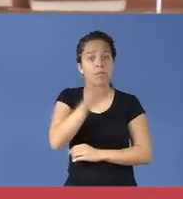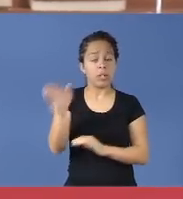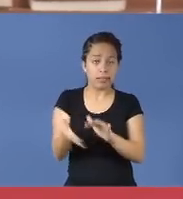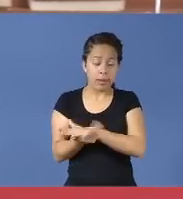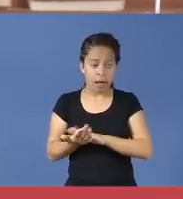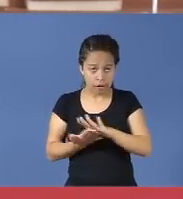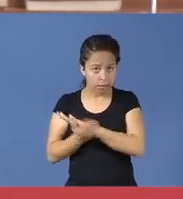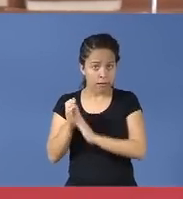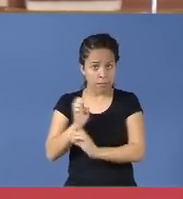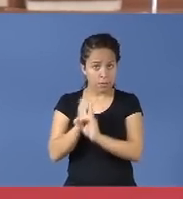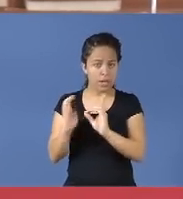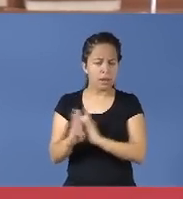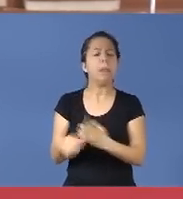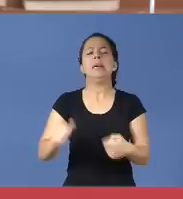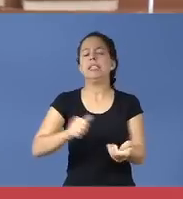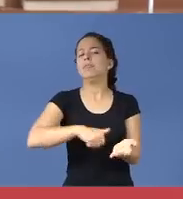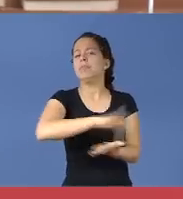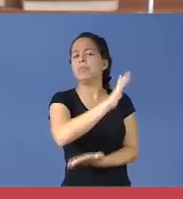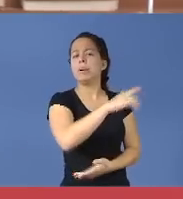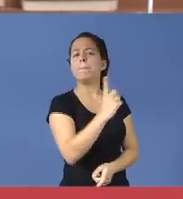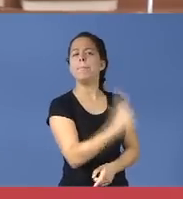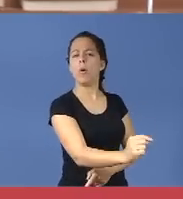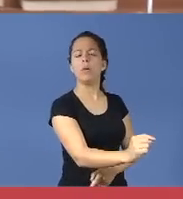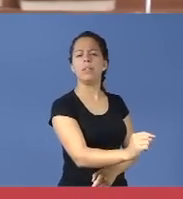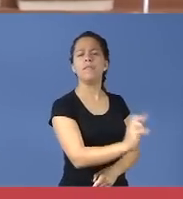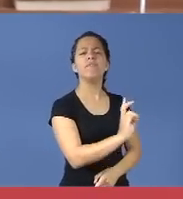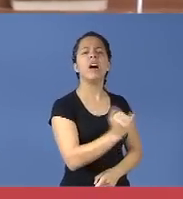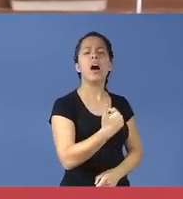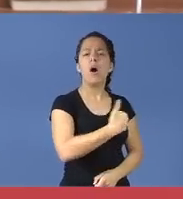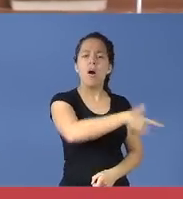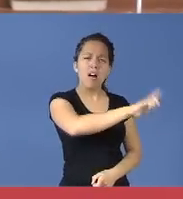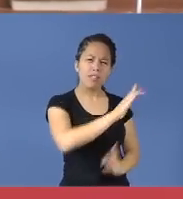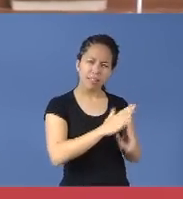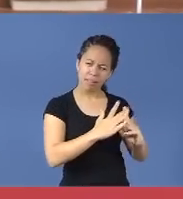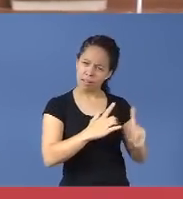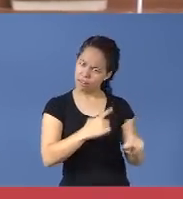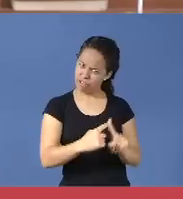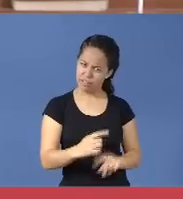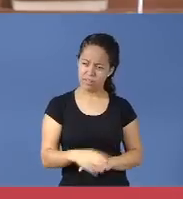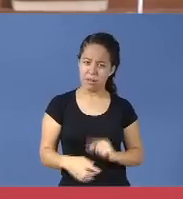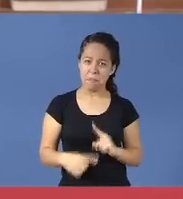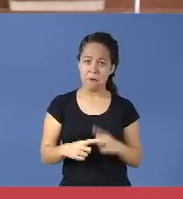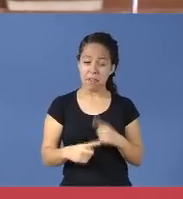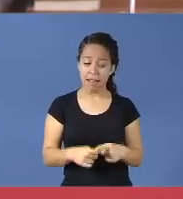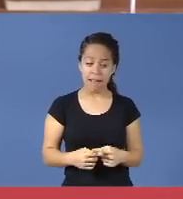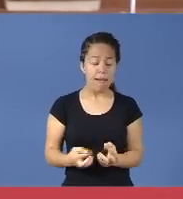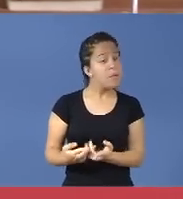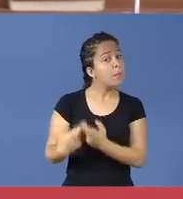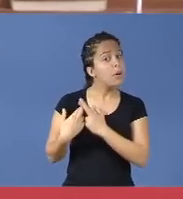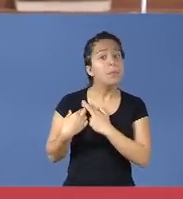embora, devem ir para outra igreja, porque eles não são diáconos de nada. E